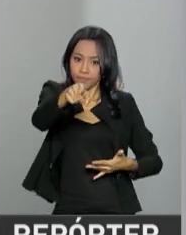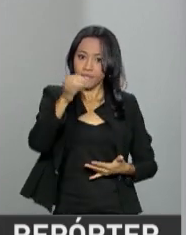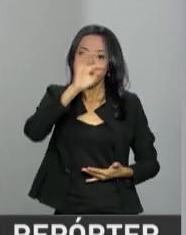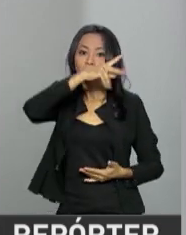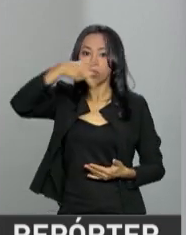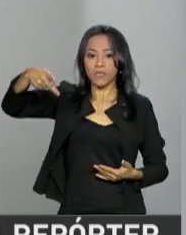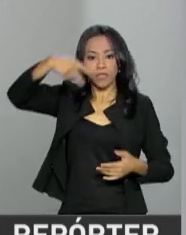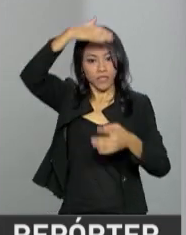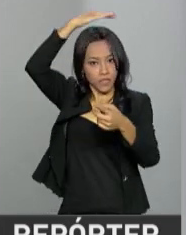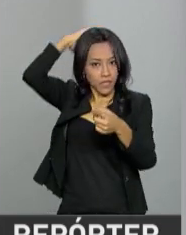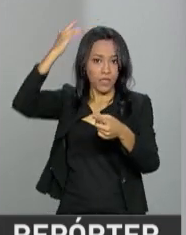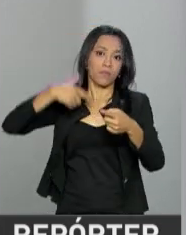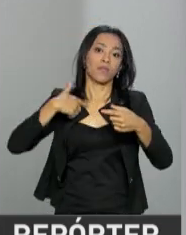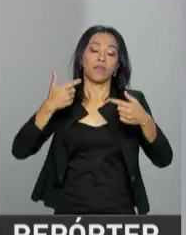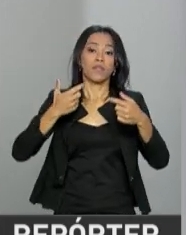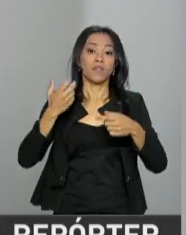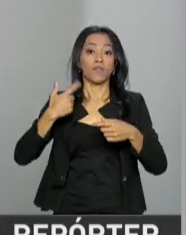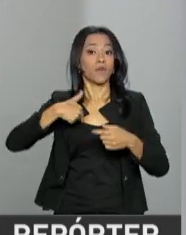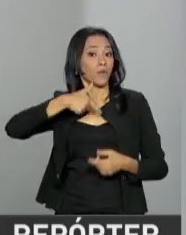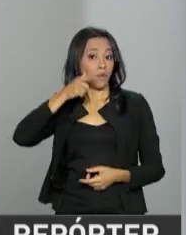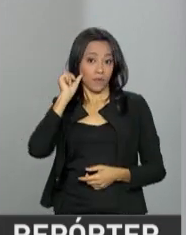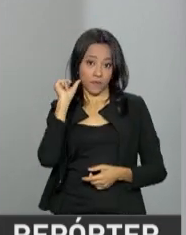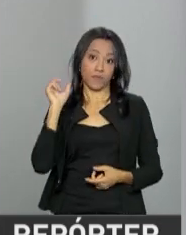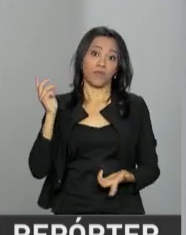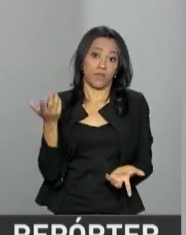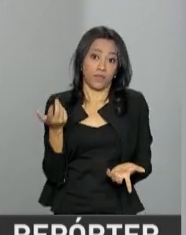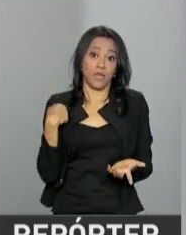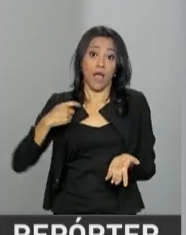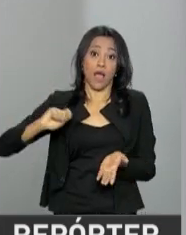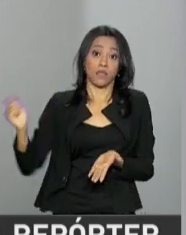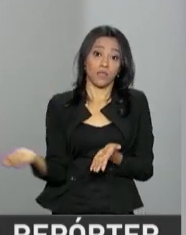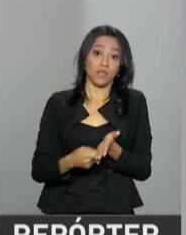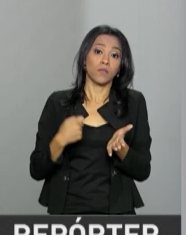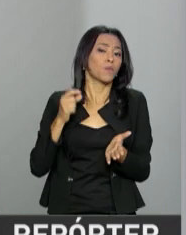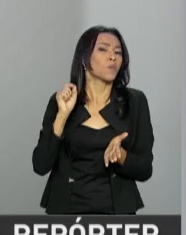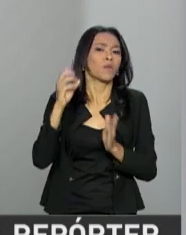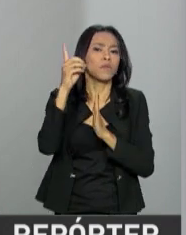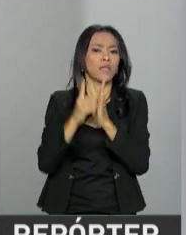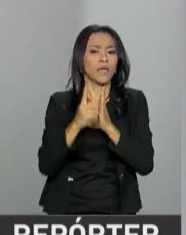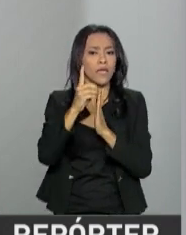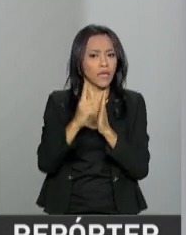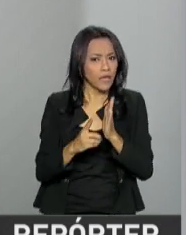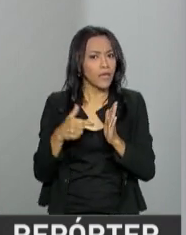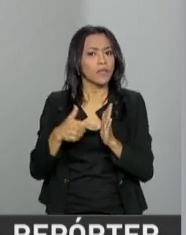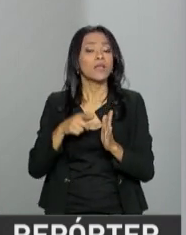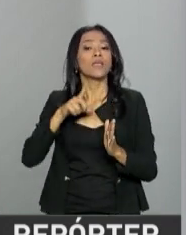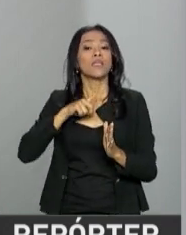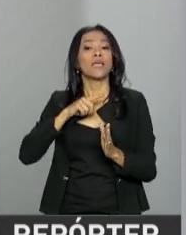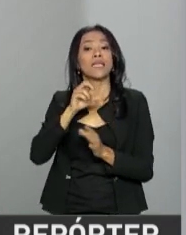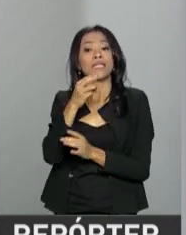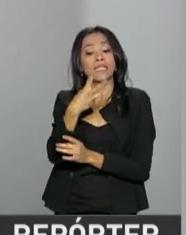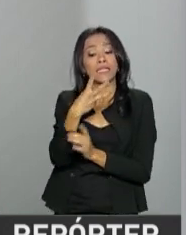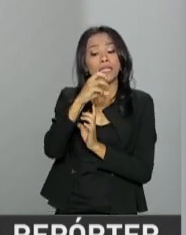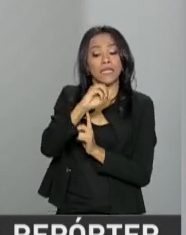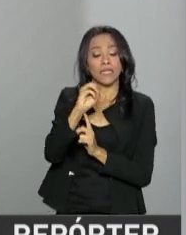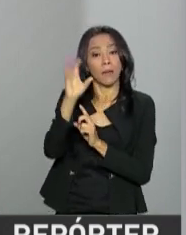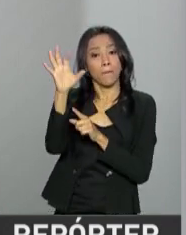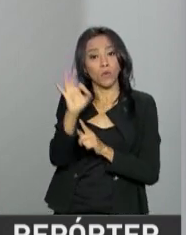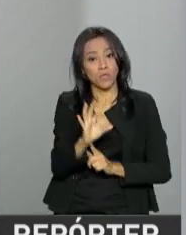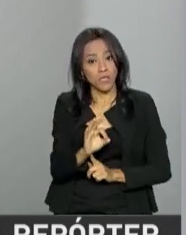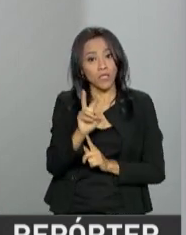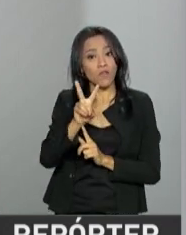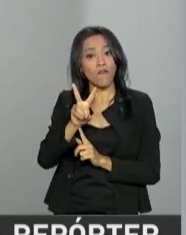gesto né da última quinta feira ao assinar um decreto que reserva 30% das vagas de